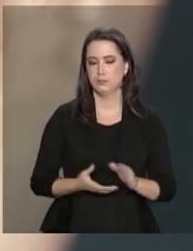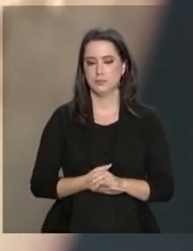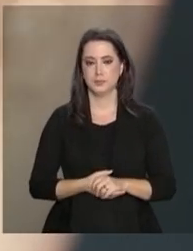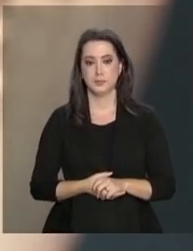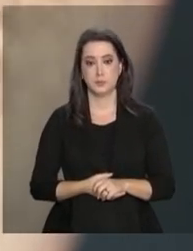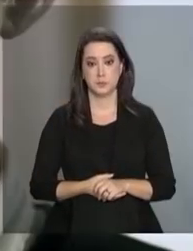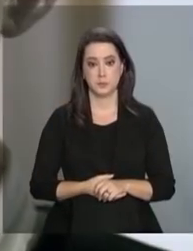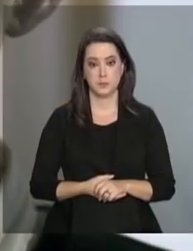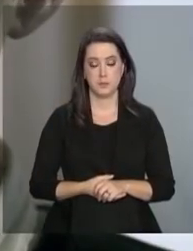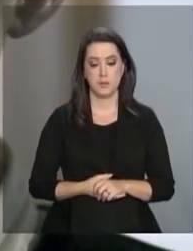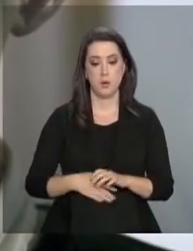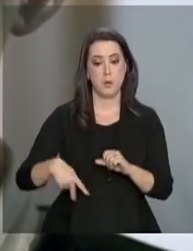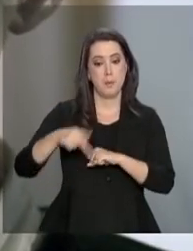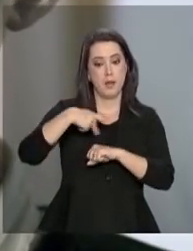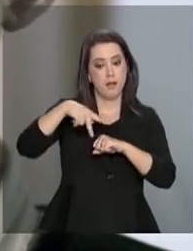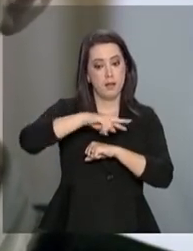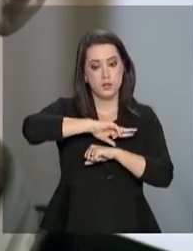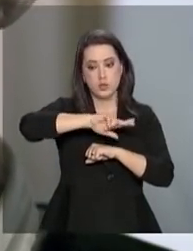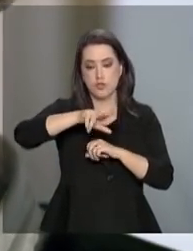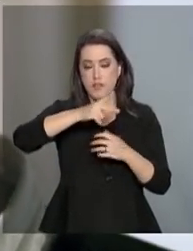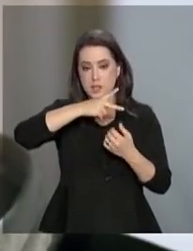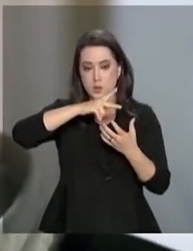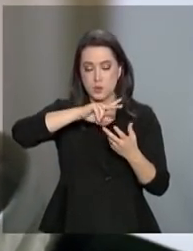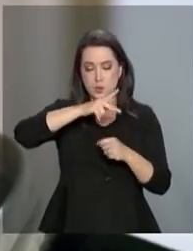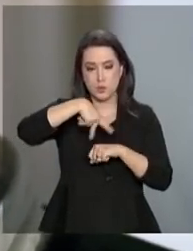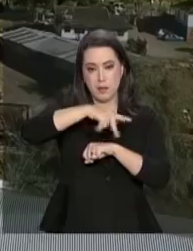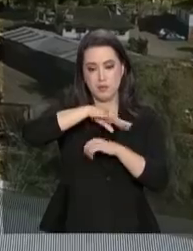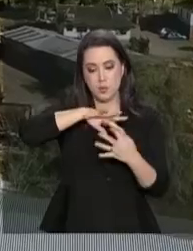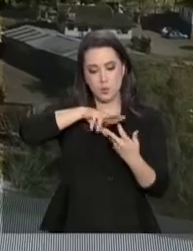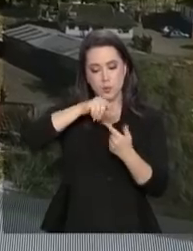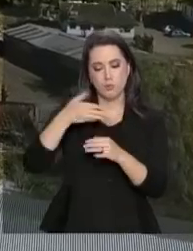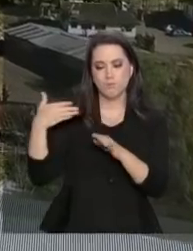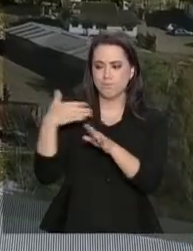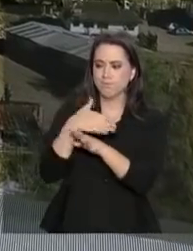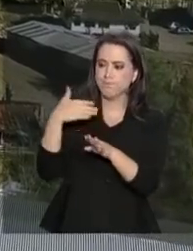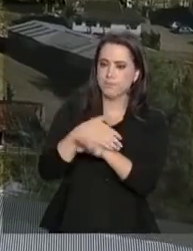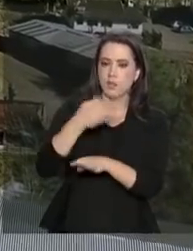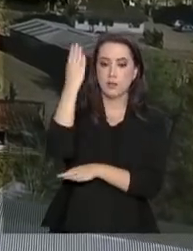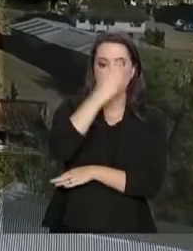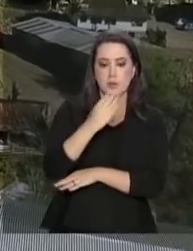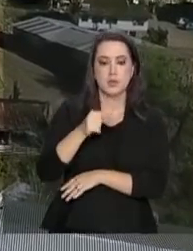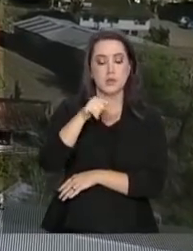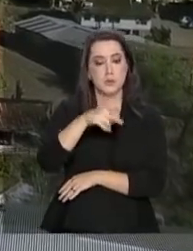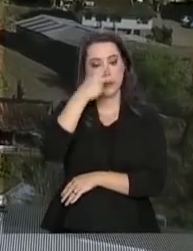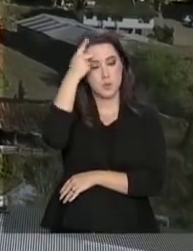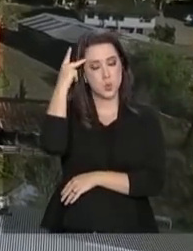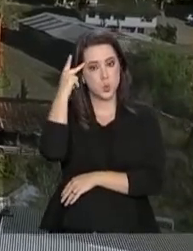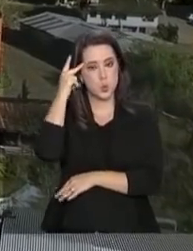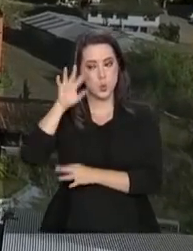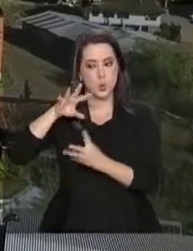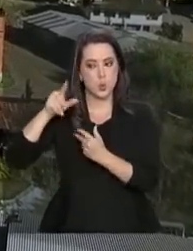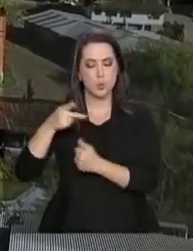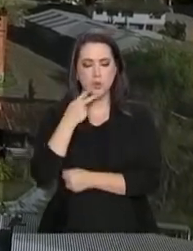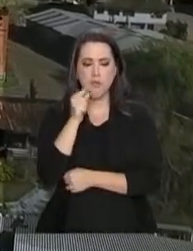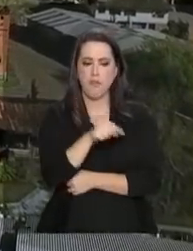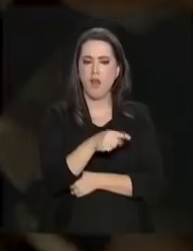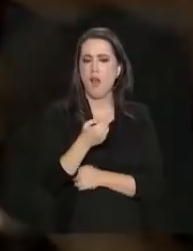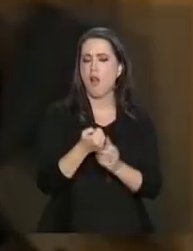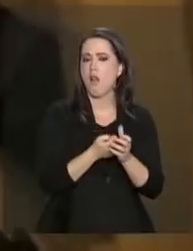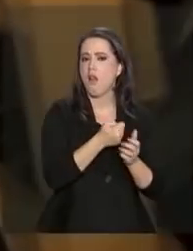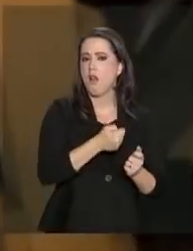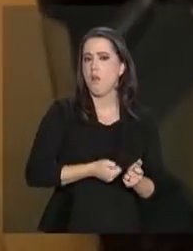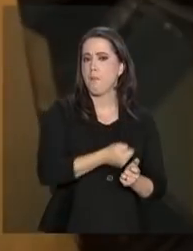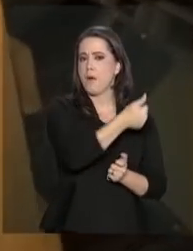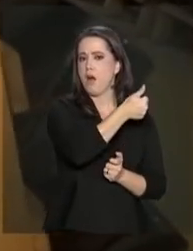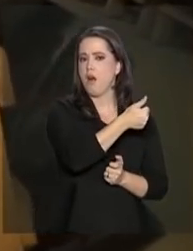países do novo mundo mas também do velho mundo estão vindo para o brasil porque críticos internacionais destacam um espumante brasileiro